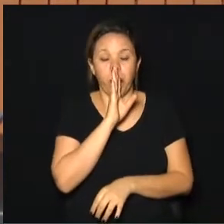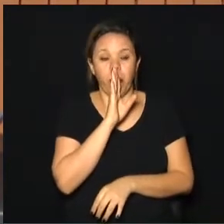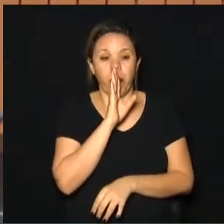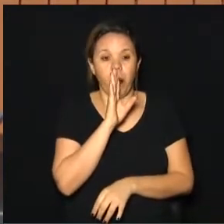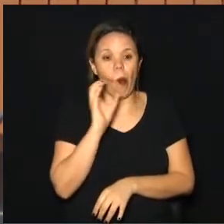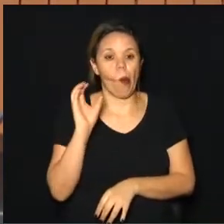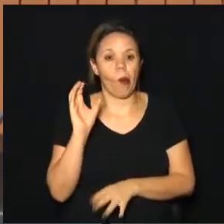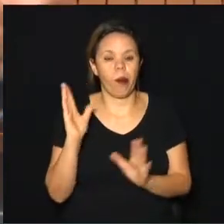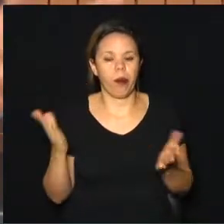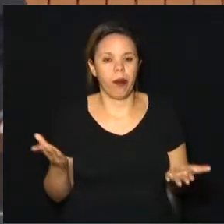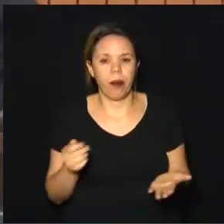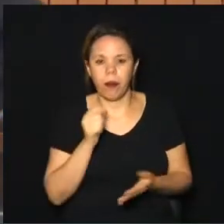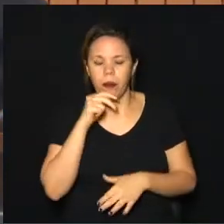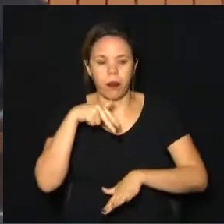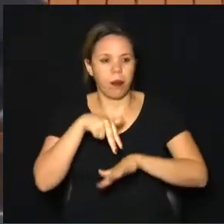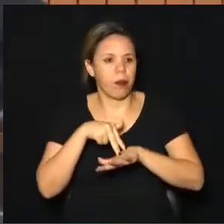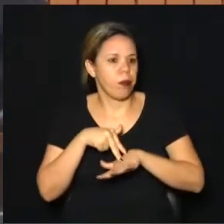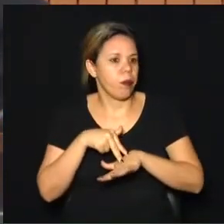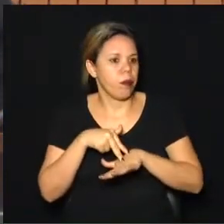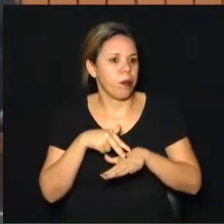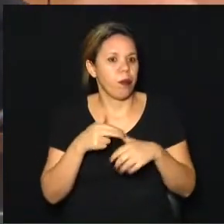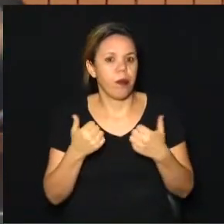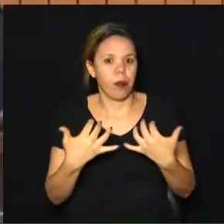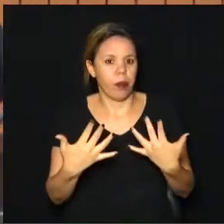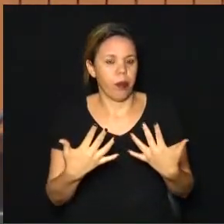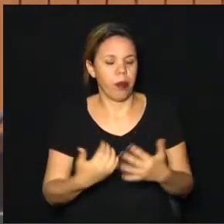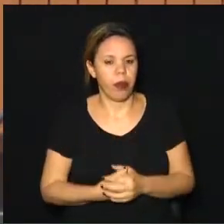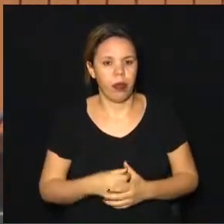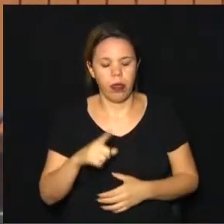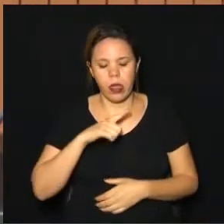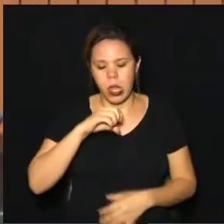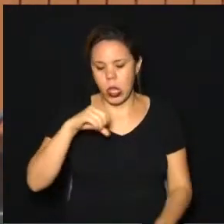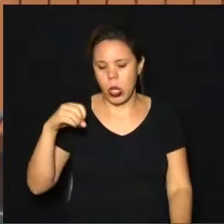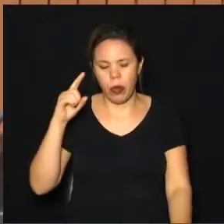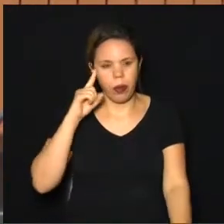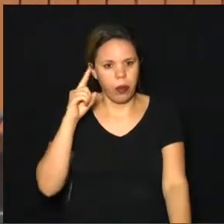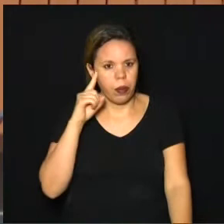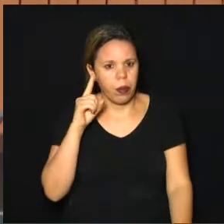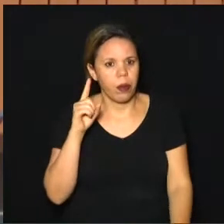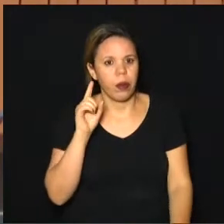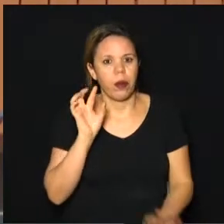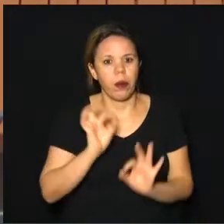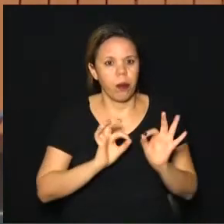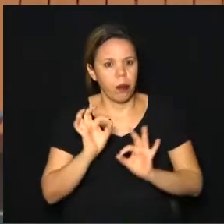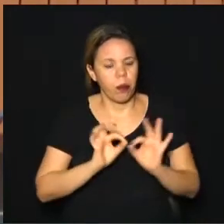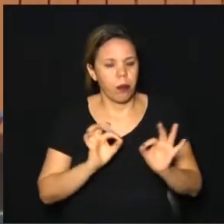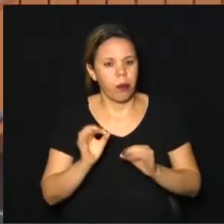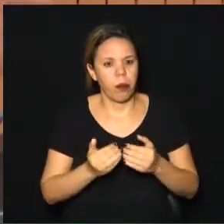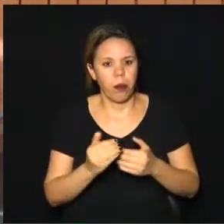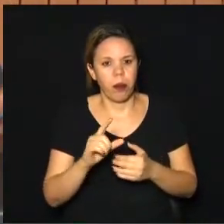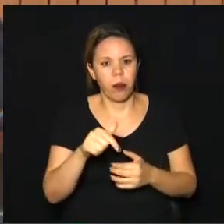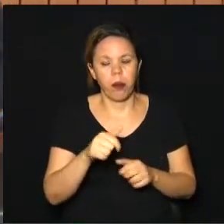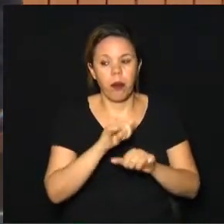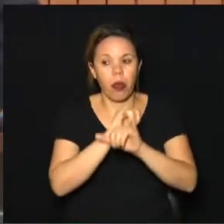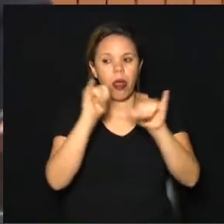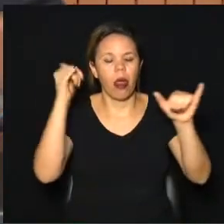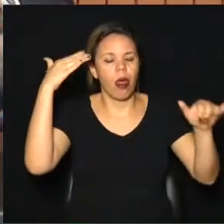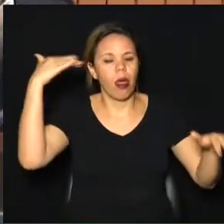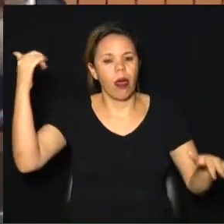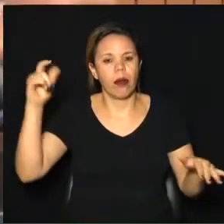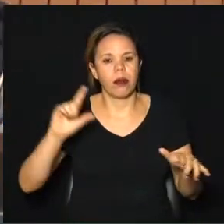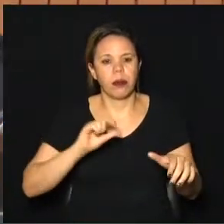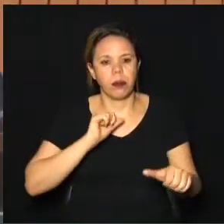não podia se colocar perante o eleitor. Então você tinha 90 dias para se virar nos 30 e se tornar conhecido. Com